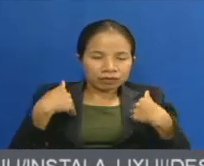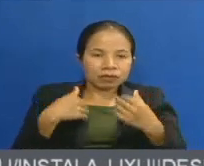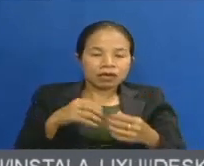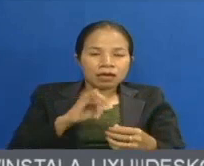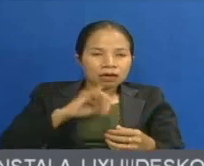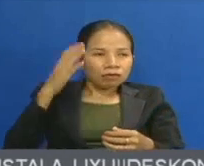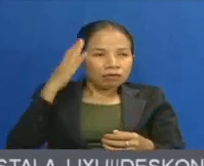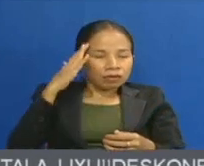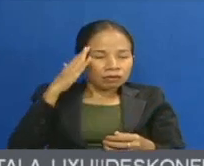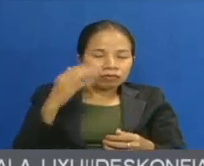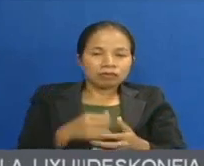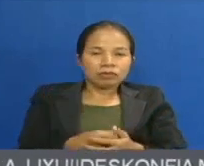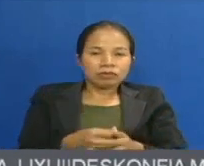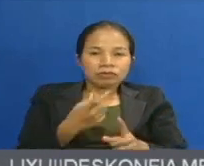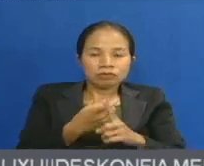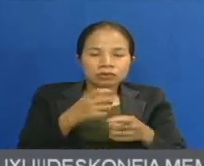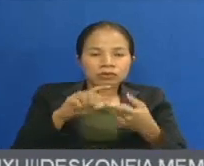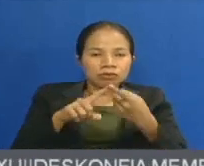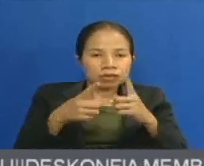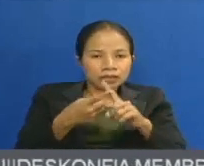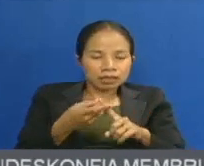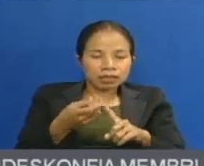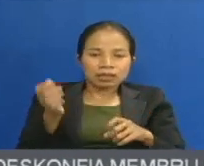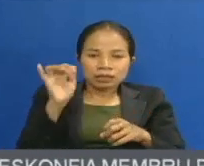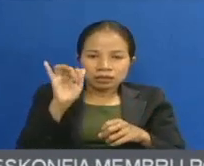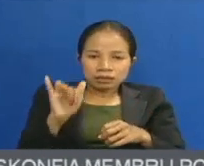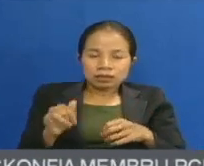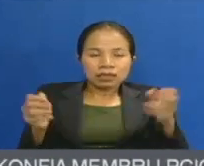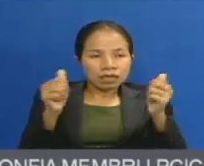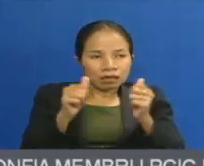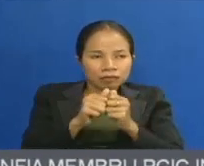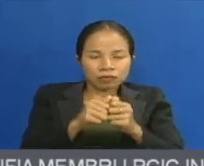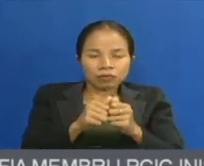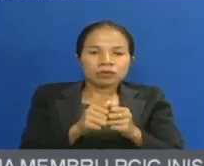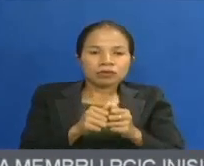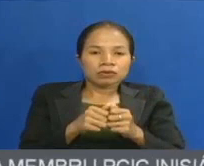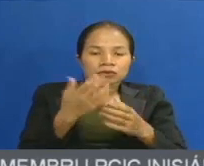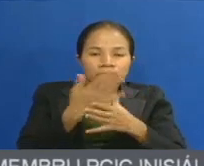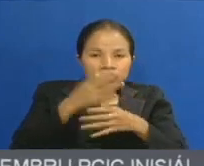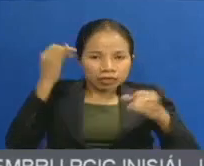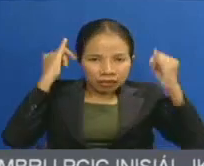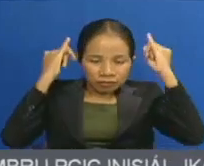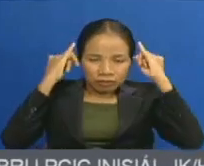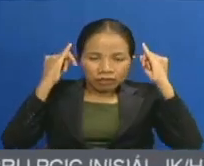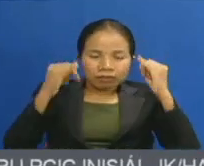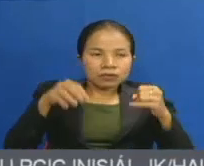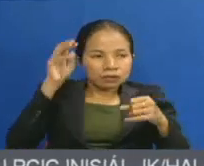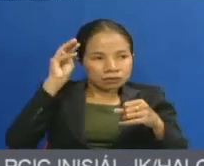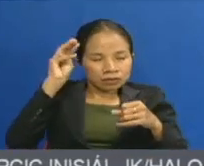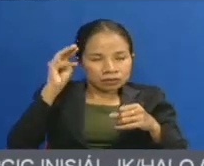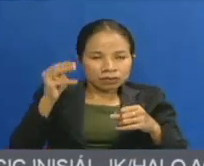o socialização, você parte, colegas, você media, moço, acompanha muito bem, socialização, você parte, ministério,